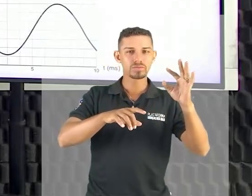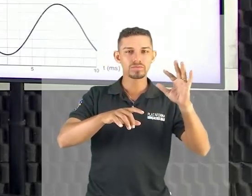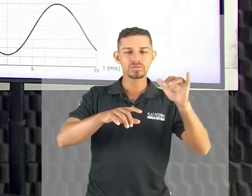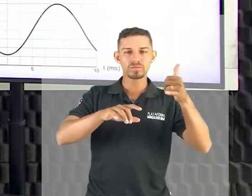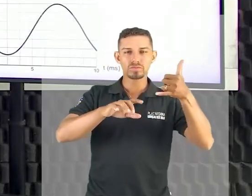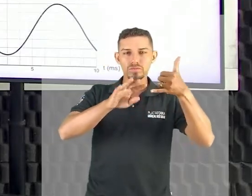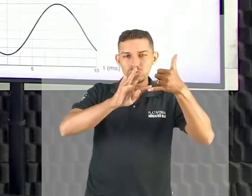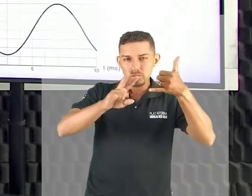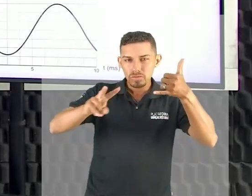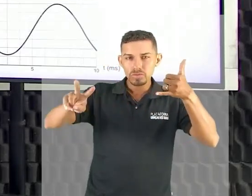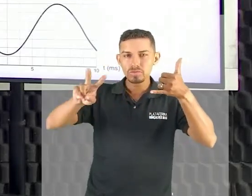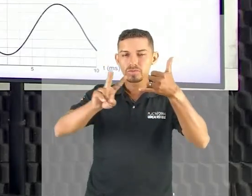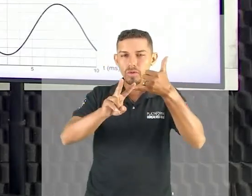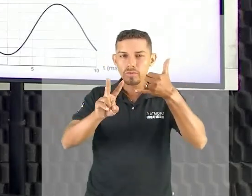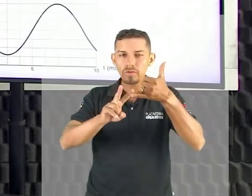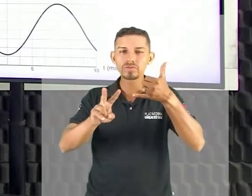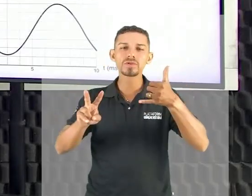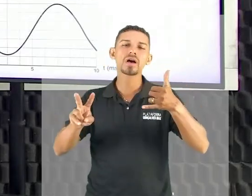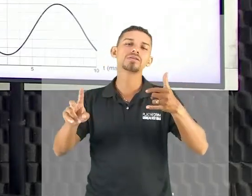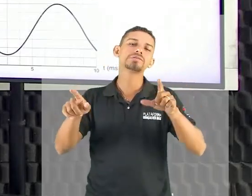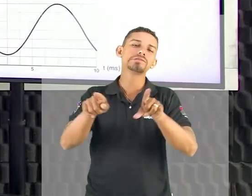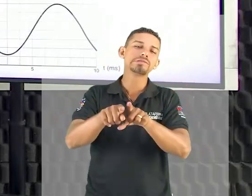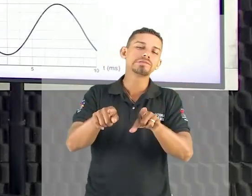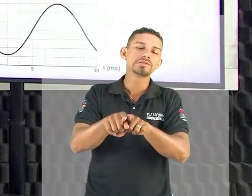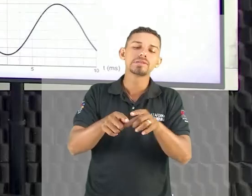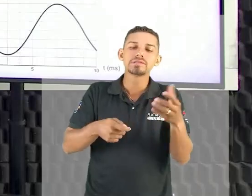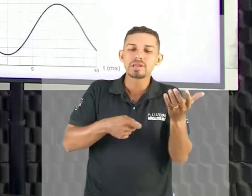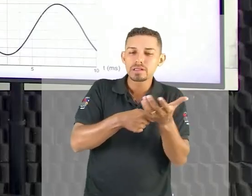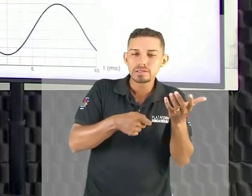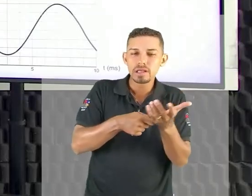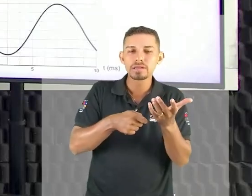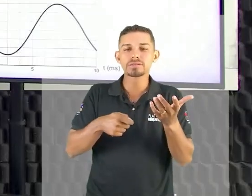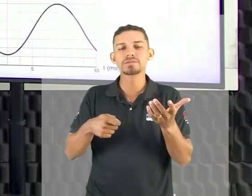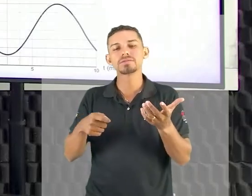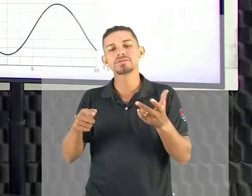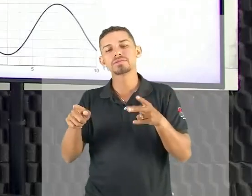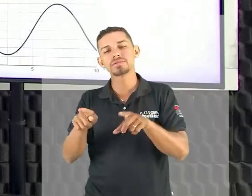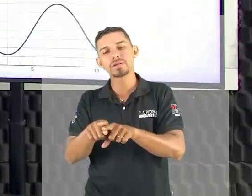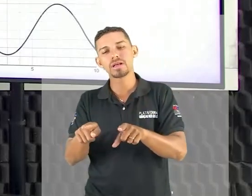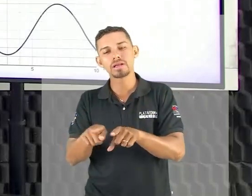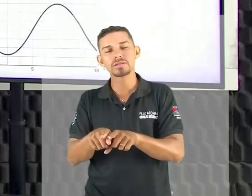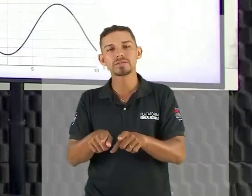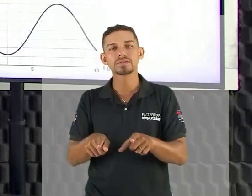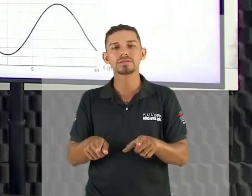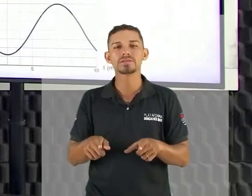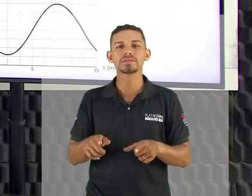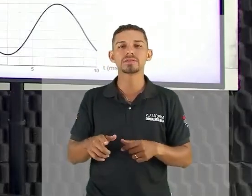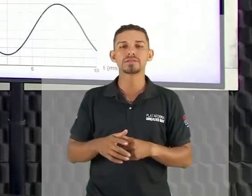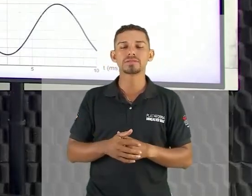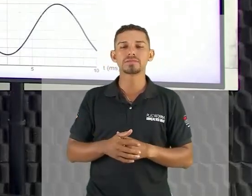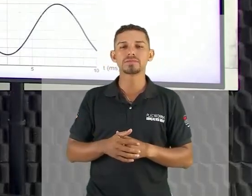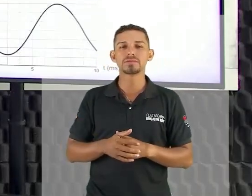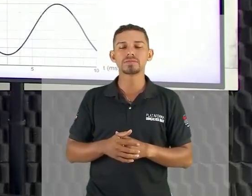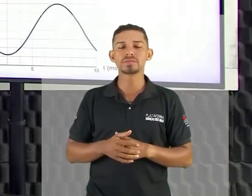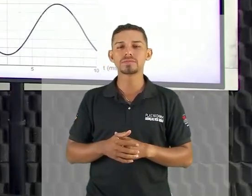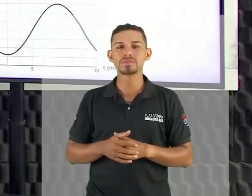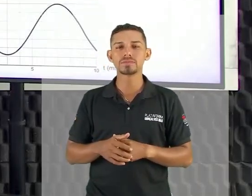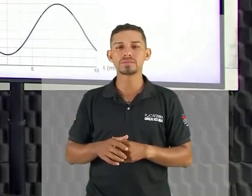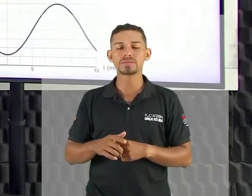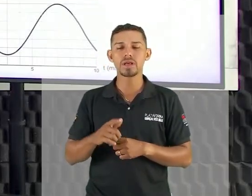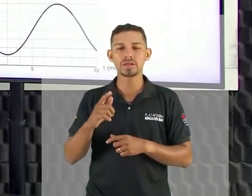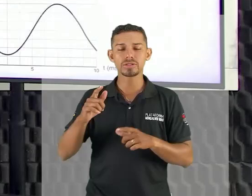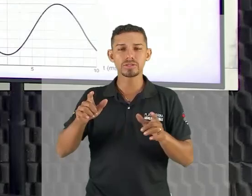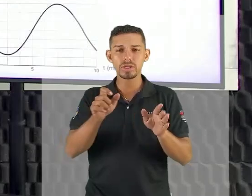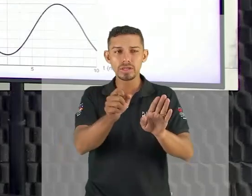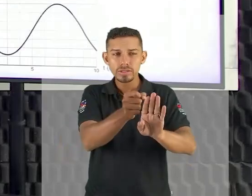você usa para carregar seu celular para assistir TV ligar geladeira é churrasqueira não é só se a churrasqueira for elétrica